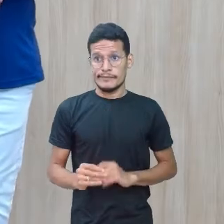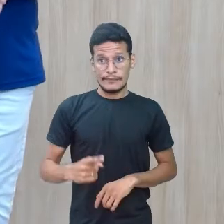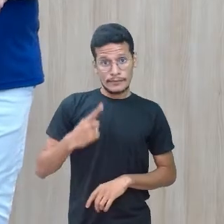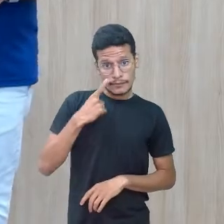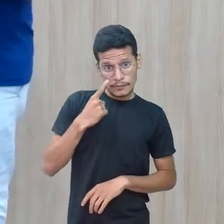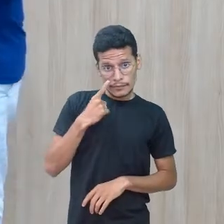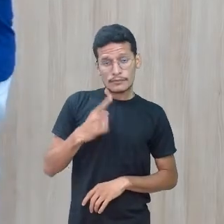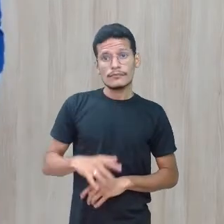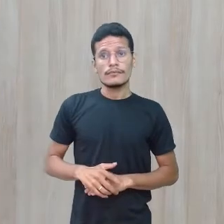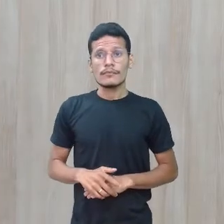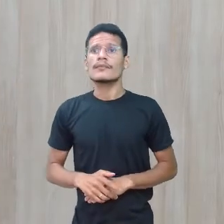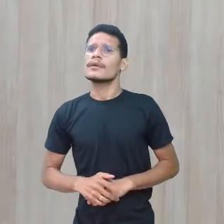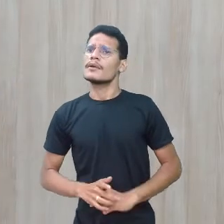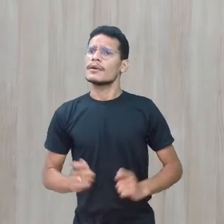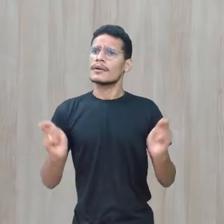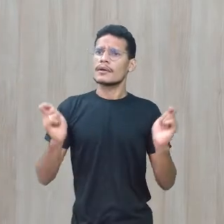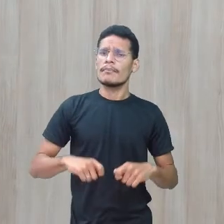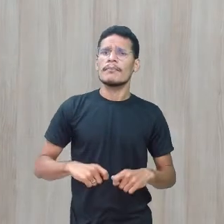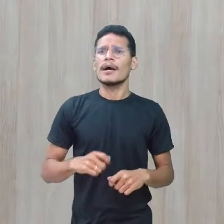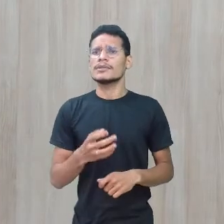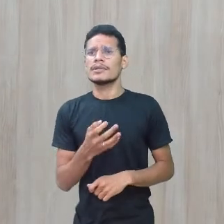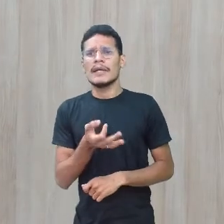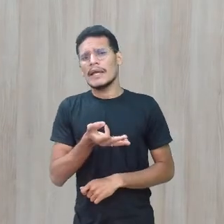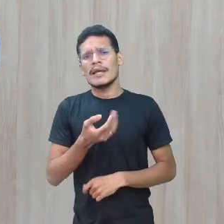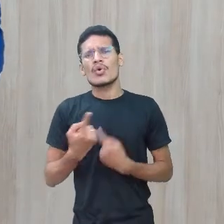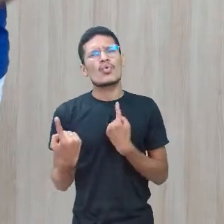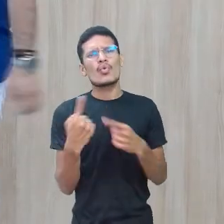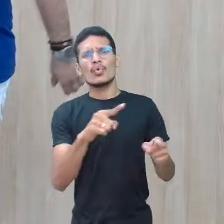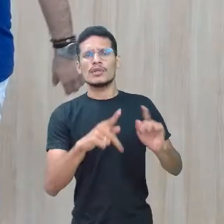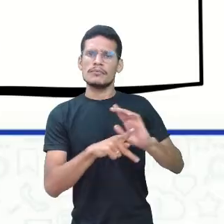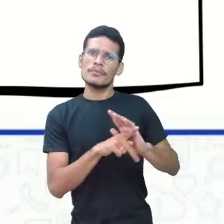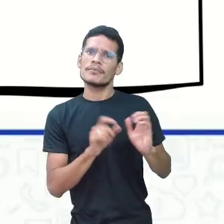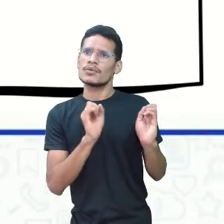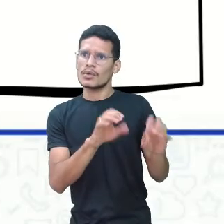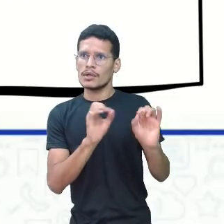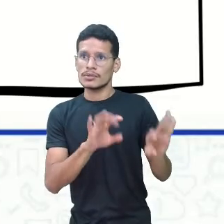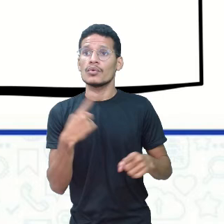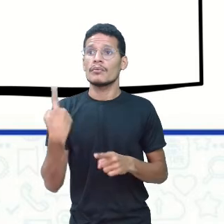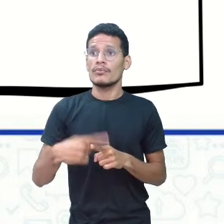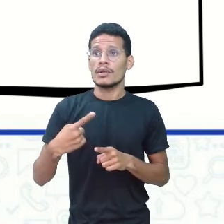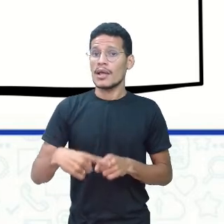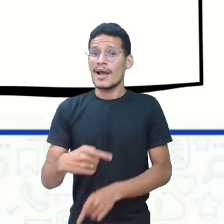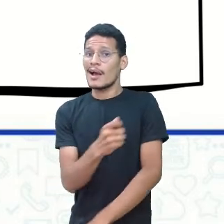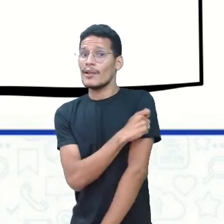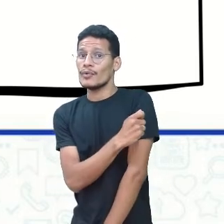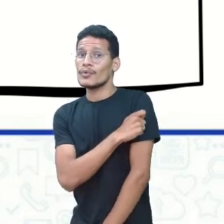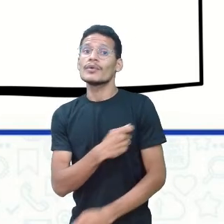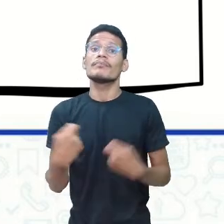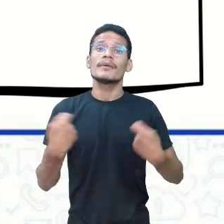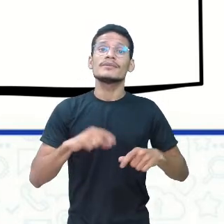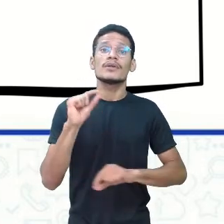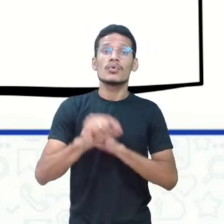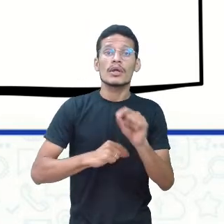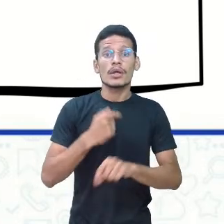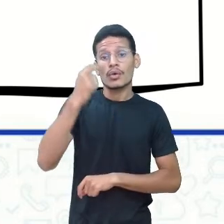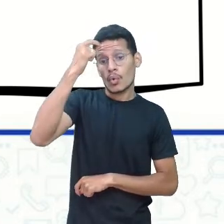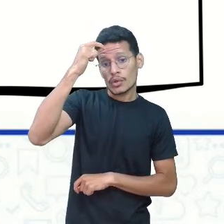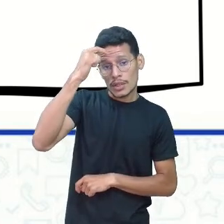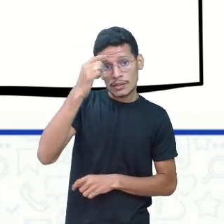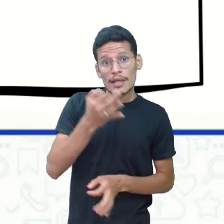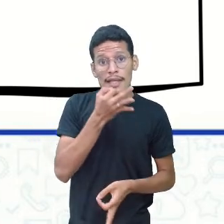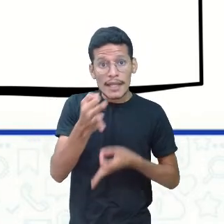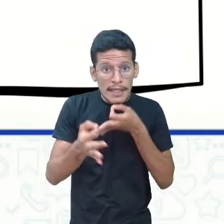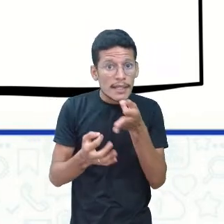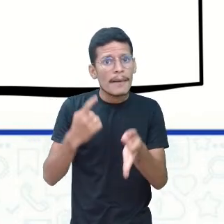nesse sentido, ele vai criticar essa educação, porque para ele, o aluno tinha que desenvolver uma consciência crítica, você